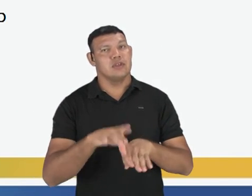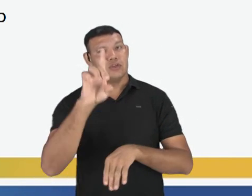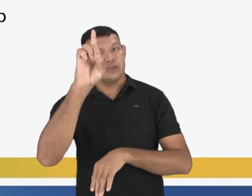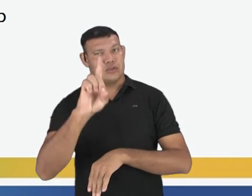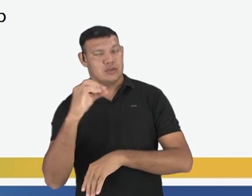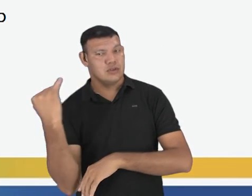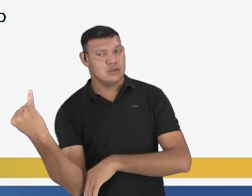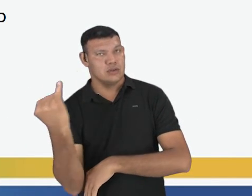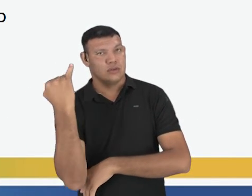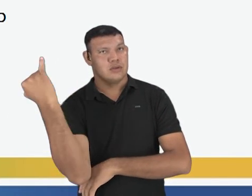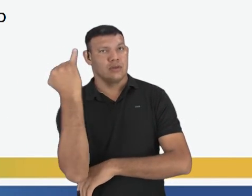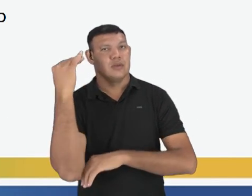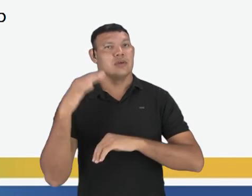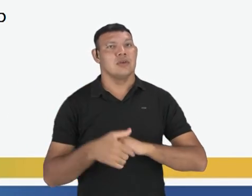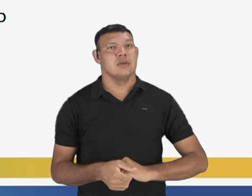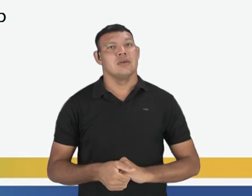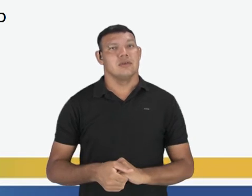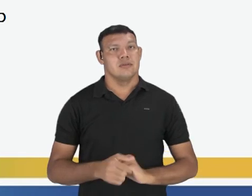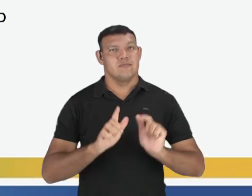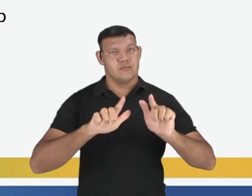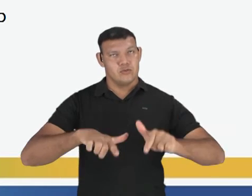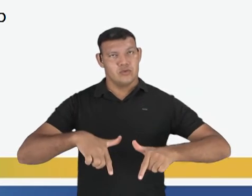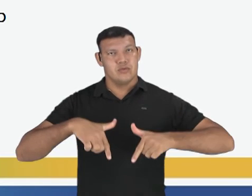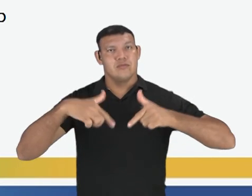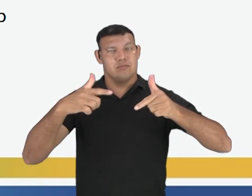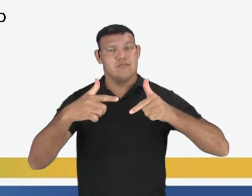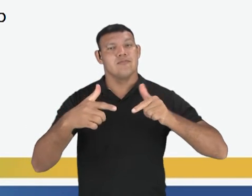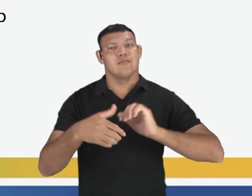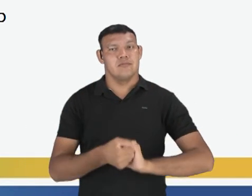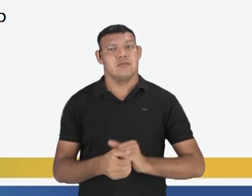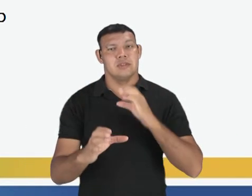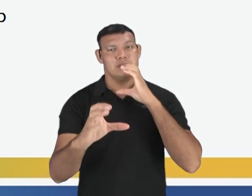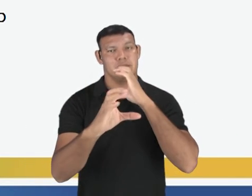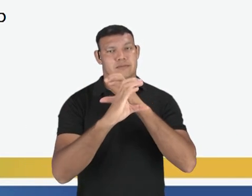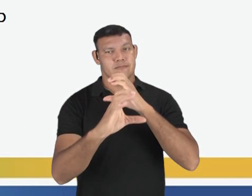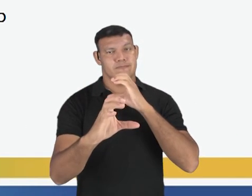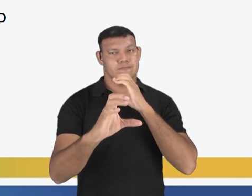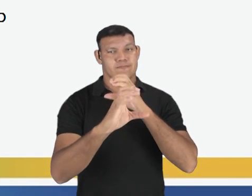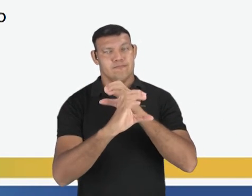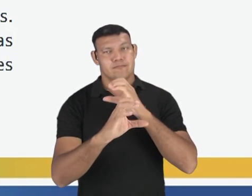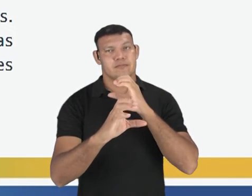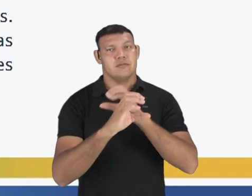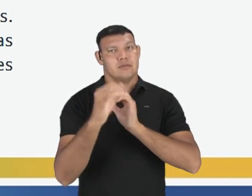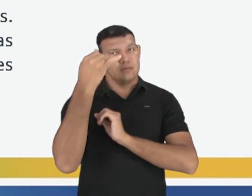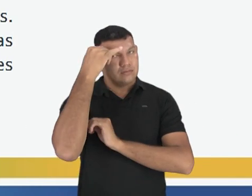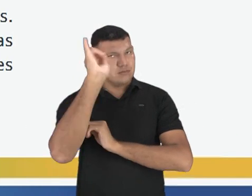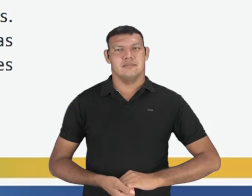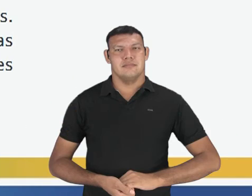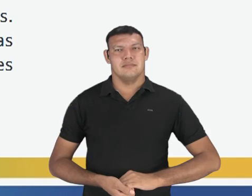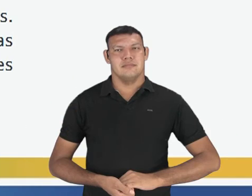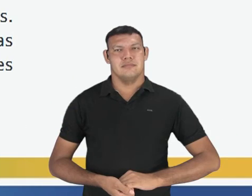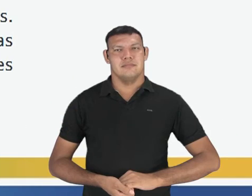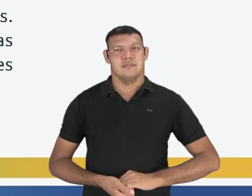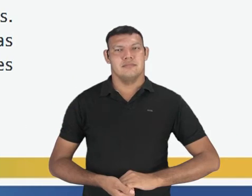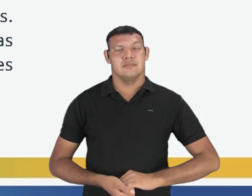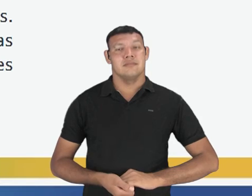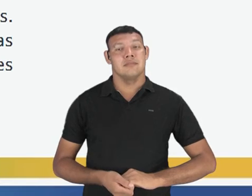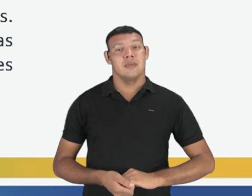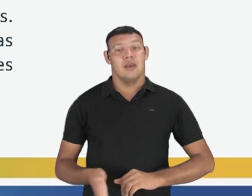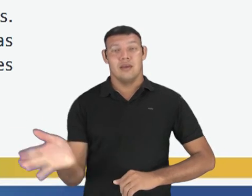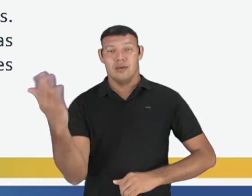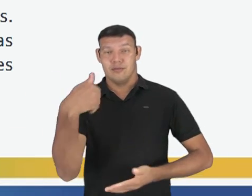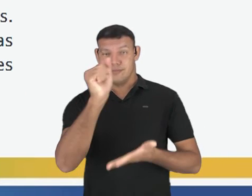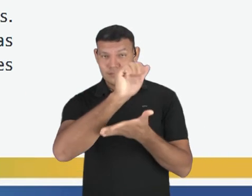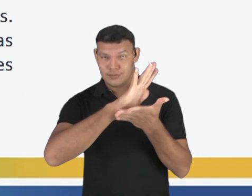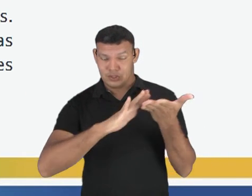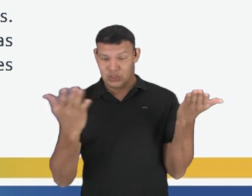fundamentais, e o combate, então, aí à campanha de desinformações, né? Falo novamente aí das fake news. Vamos lá para o